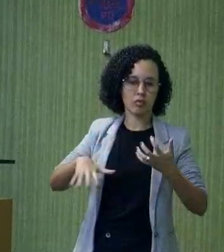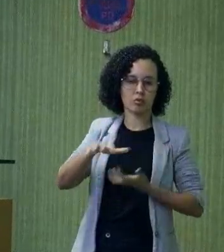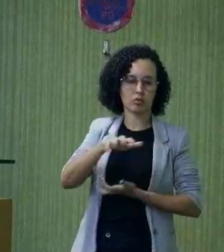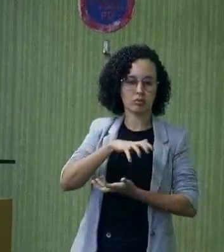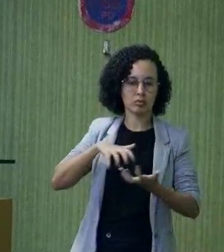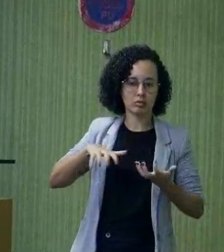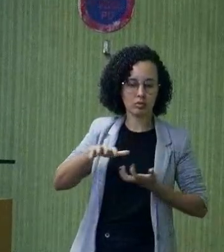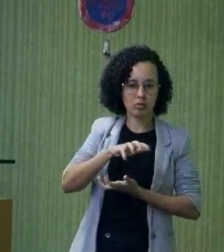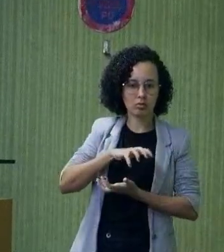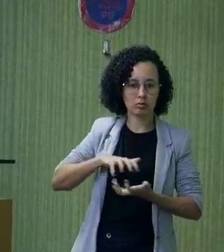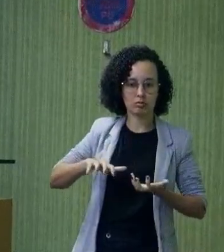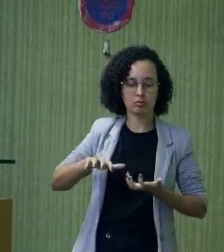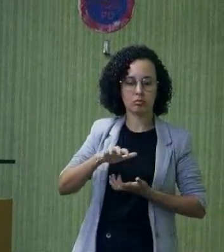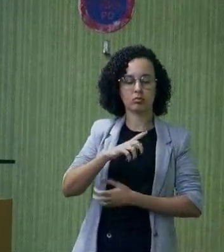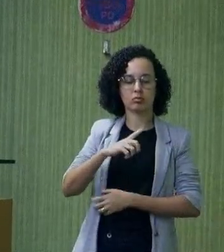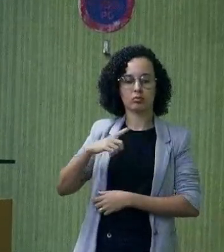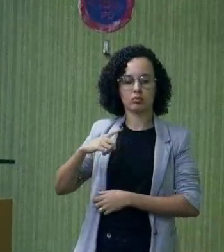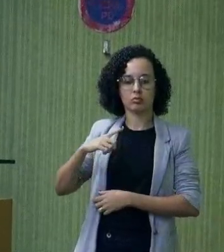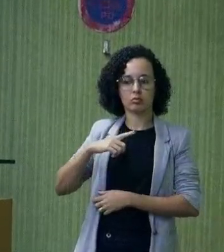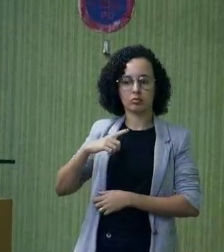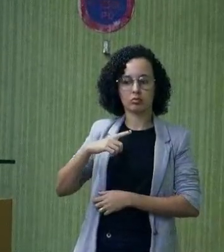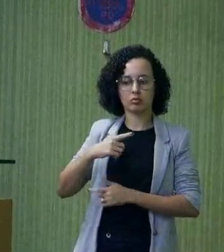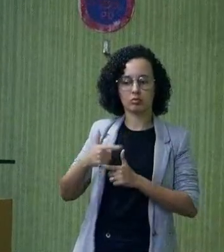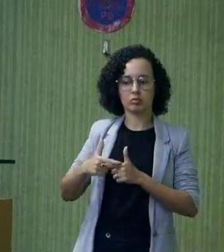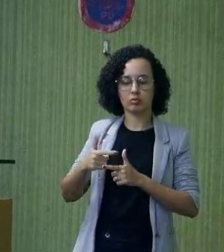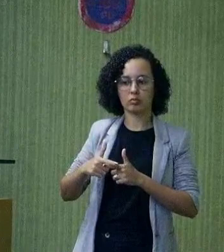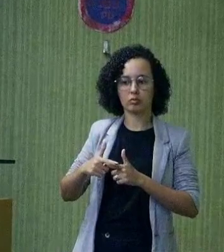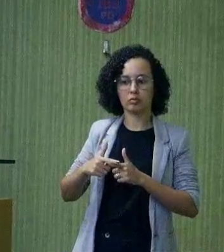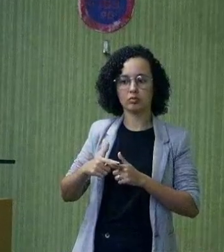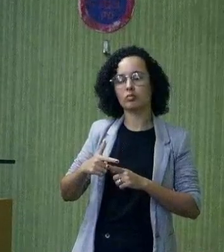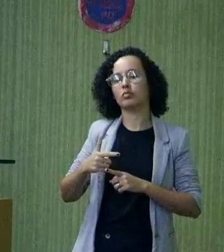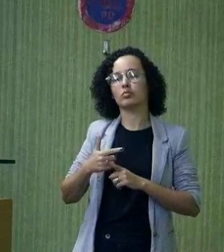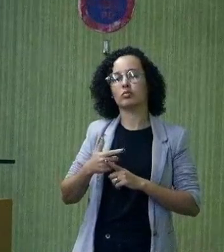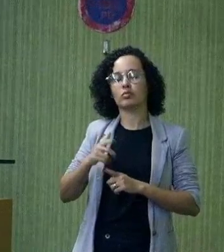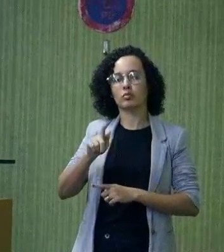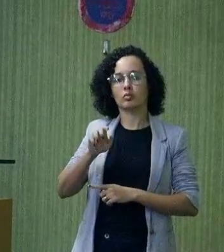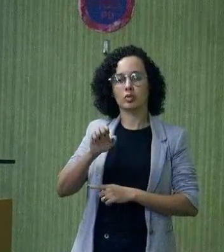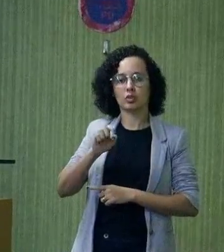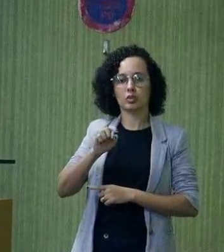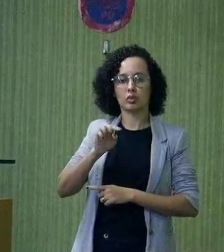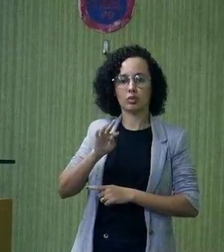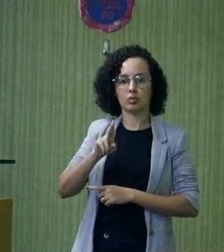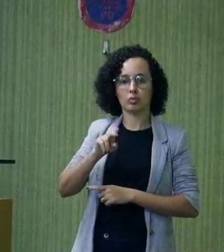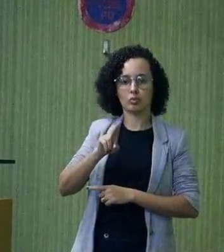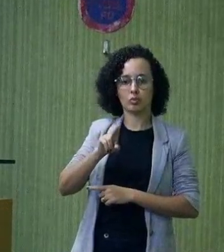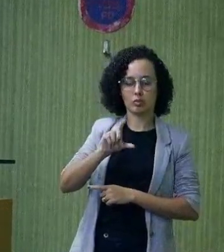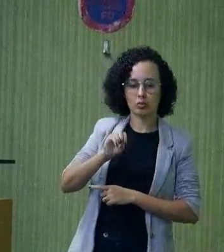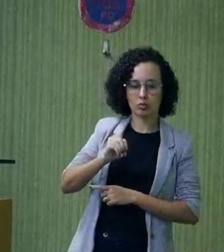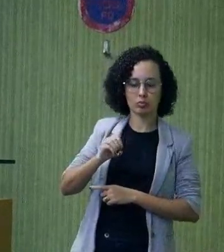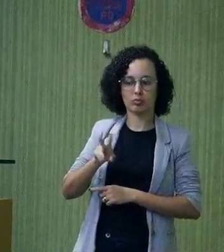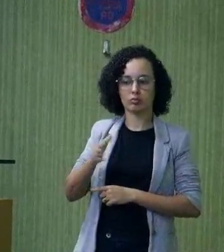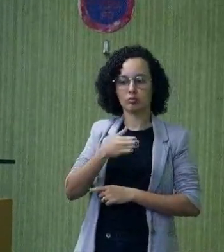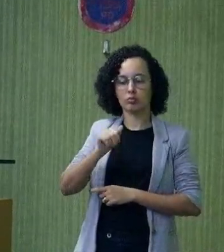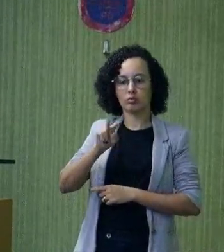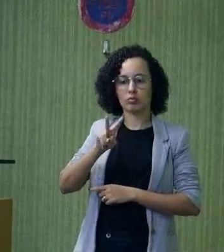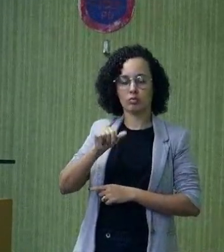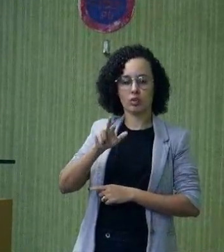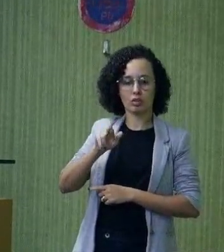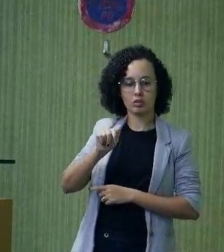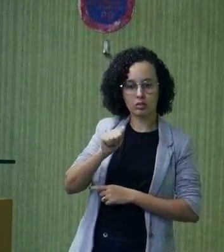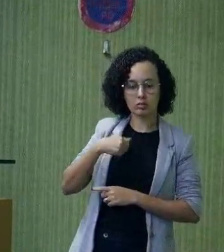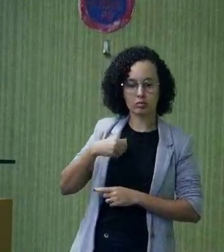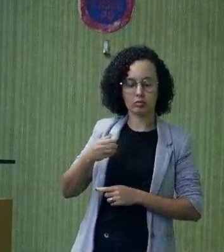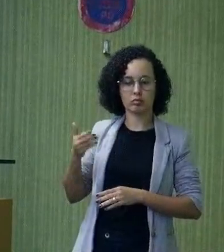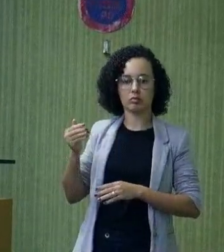mas aí houve aquele golpe de gertúlio Vargas né o Estado Novo quando se instala E aí de 37 a 45 se se